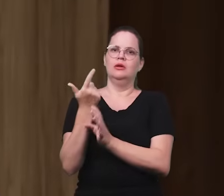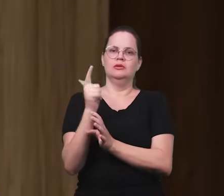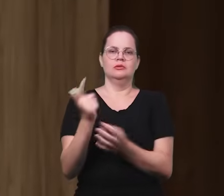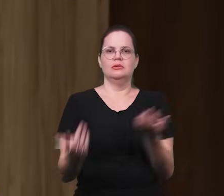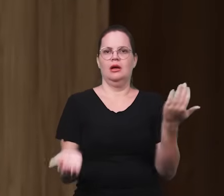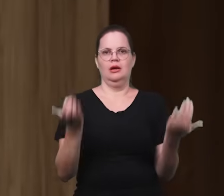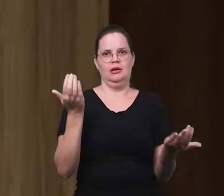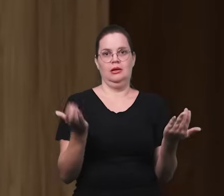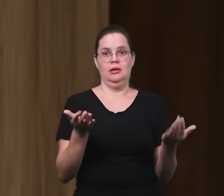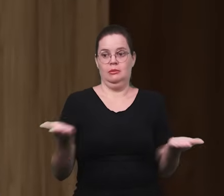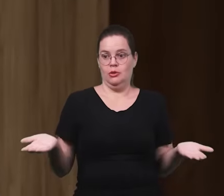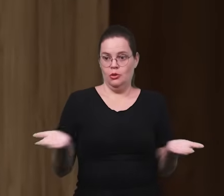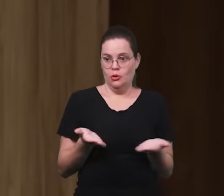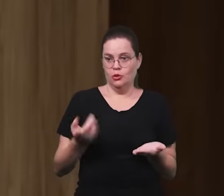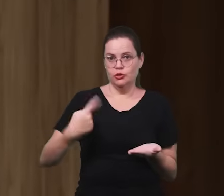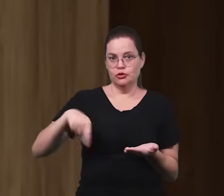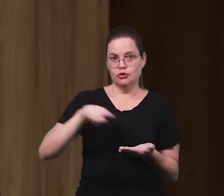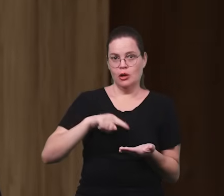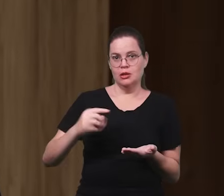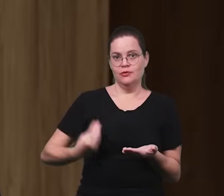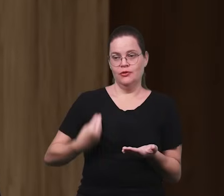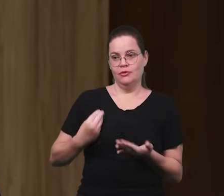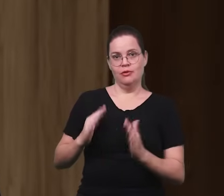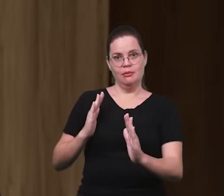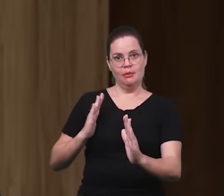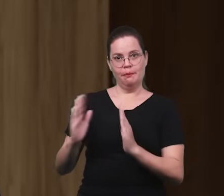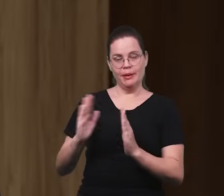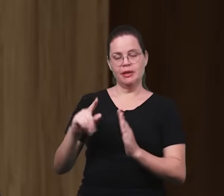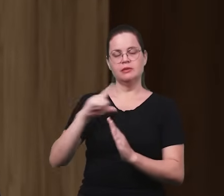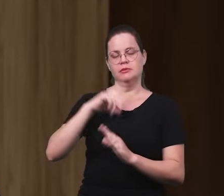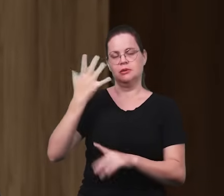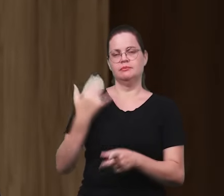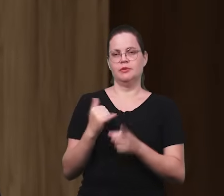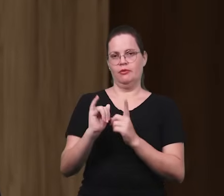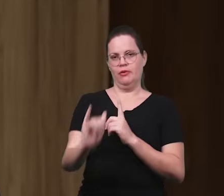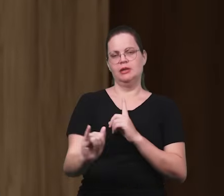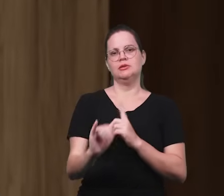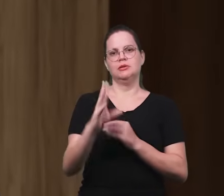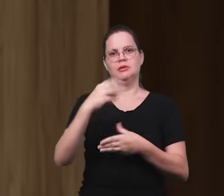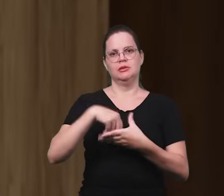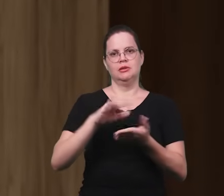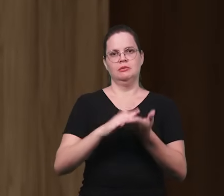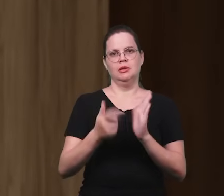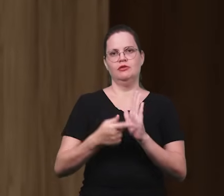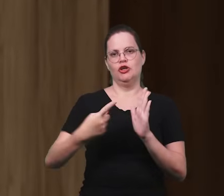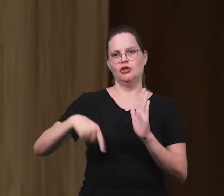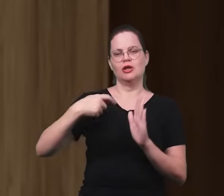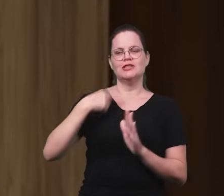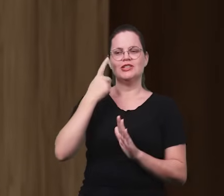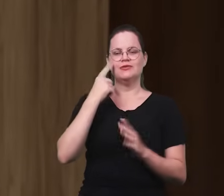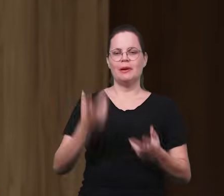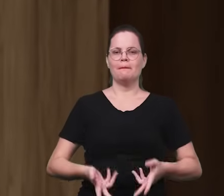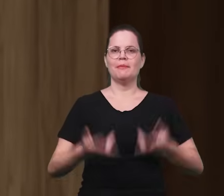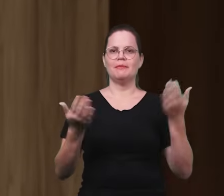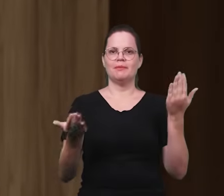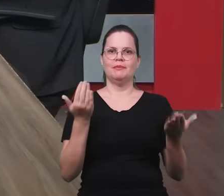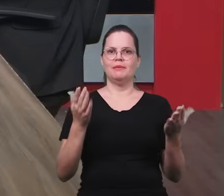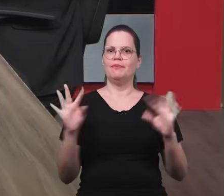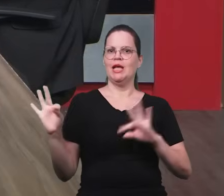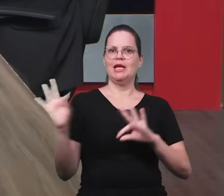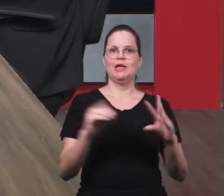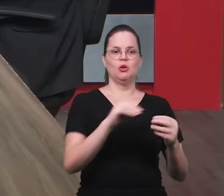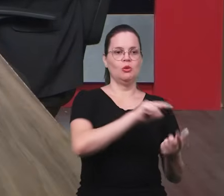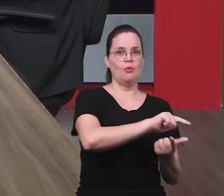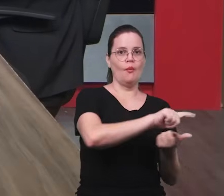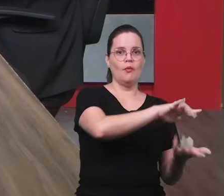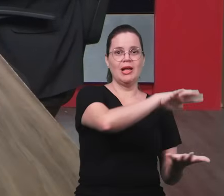nossos dias proféticos, né, que estão profetizados na palavra, nós temos esse desequilíbrio. Toda né? a criação geme, né?